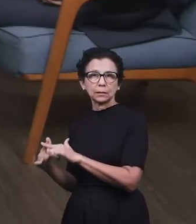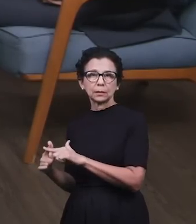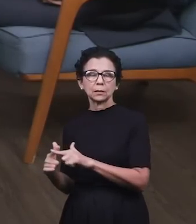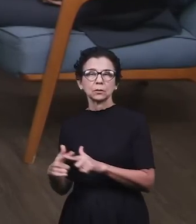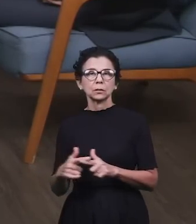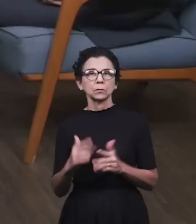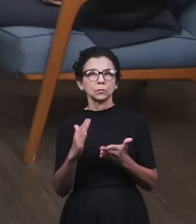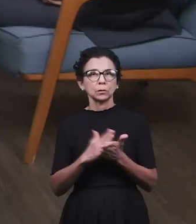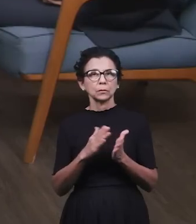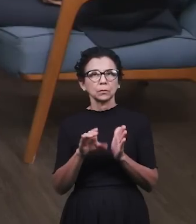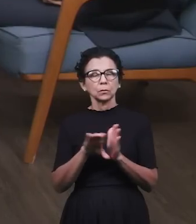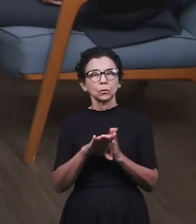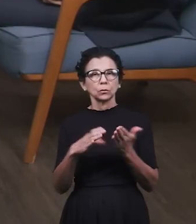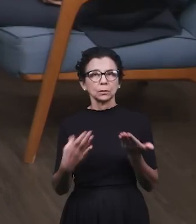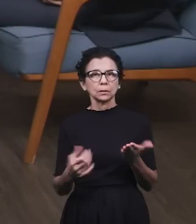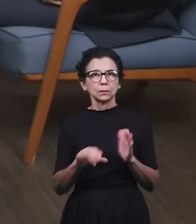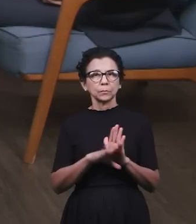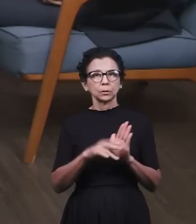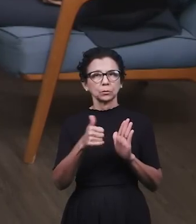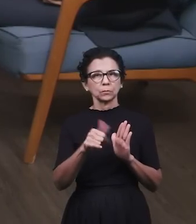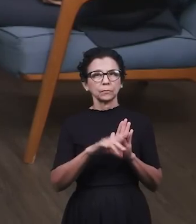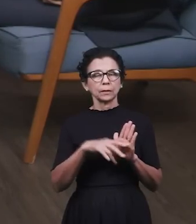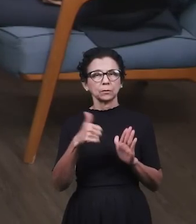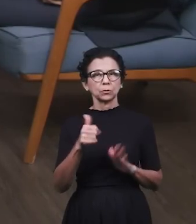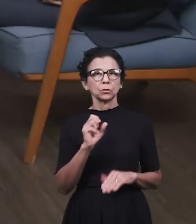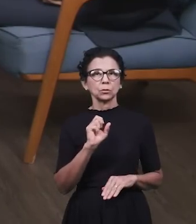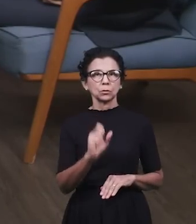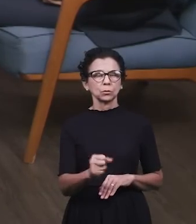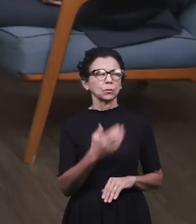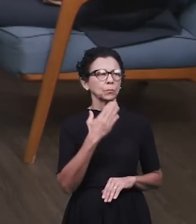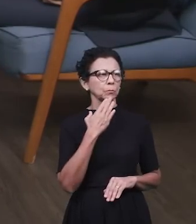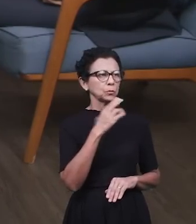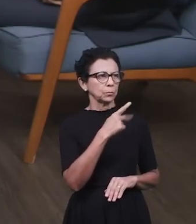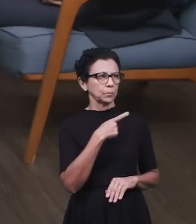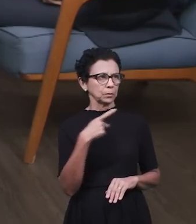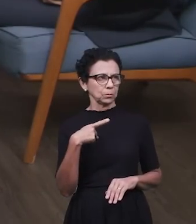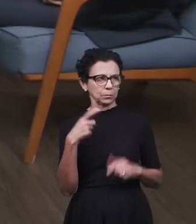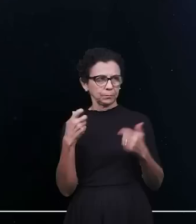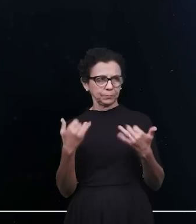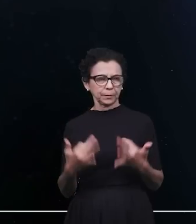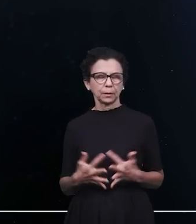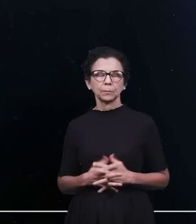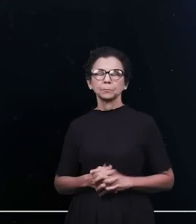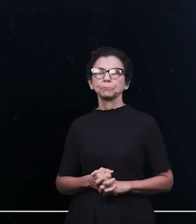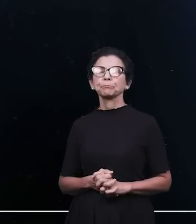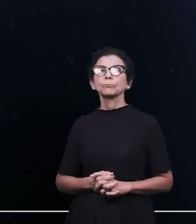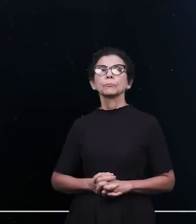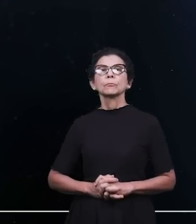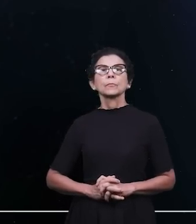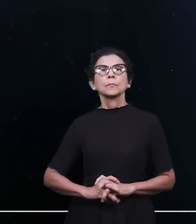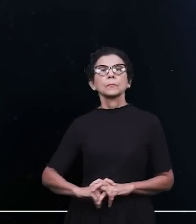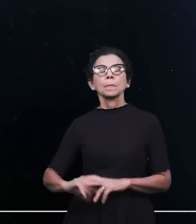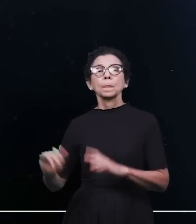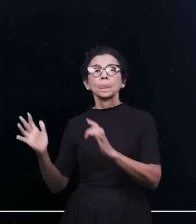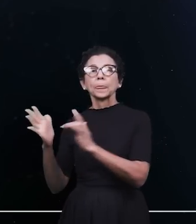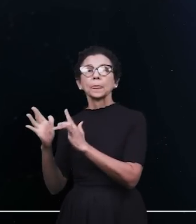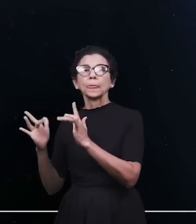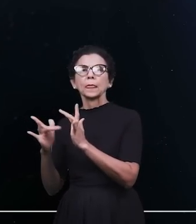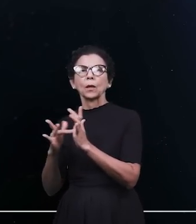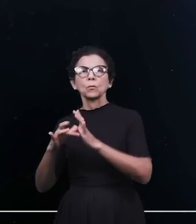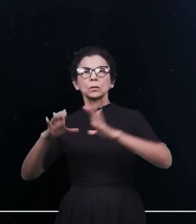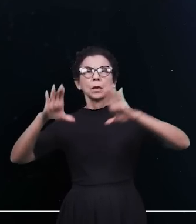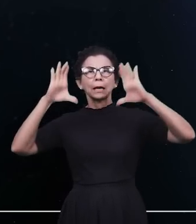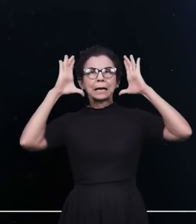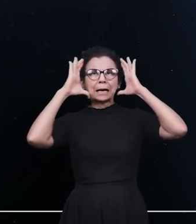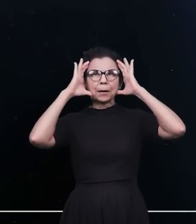em Colossenses capítulo 1, verso 18, depois eu vou pedir para o Adriano comentar. Diz assim: e ele é a cabeça